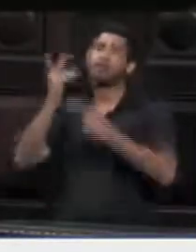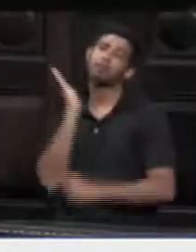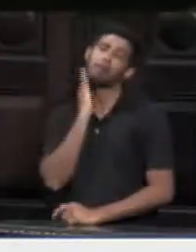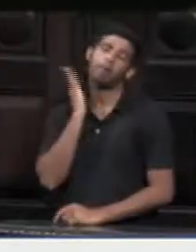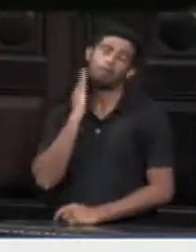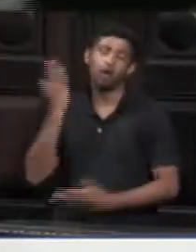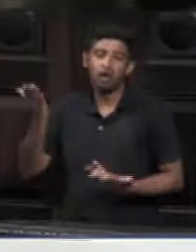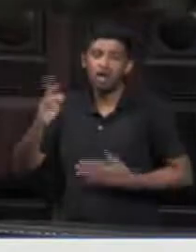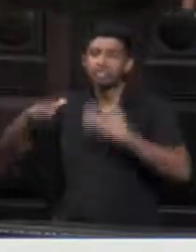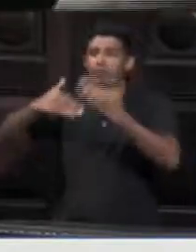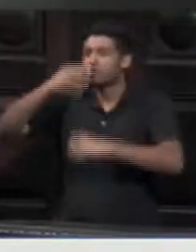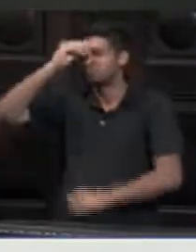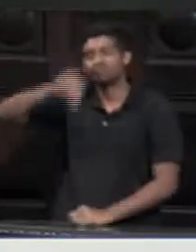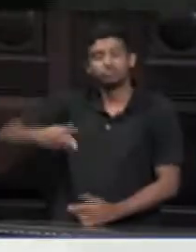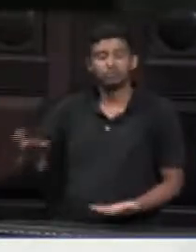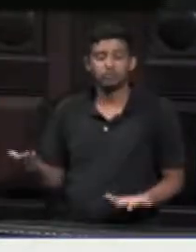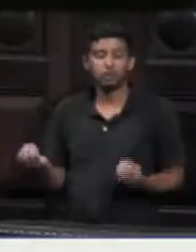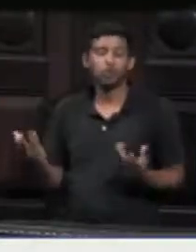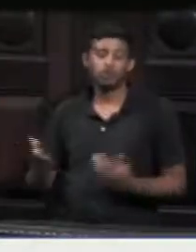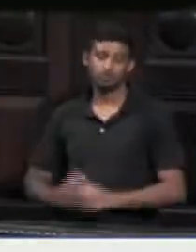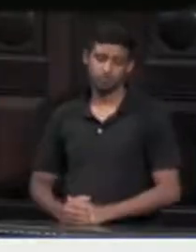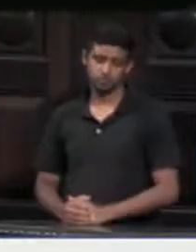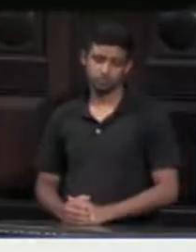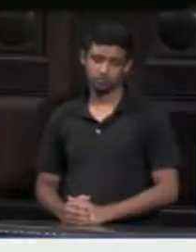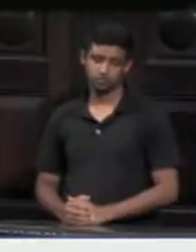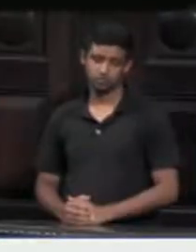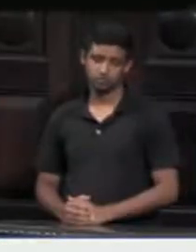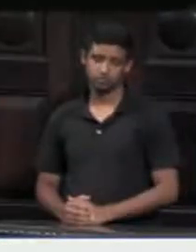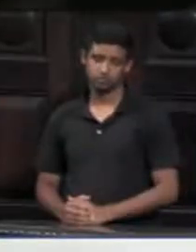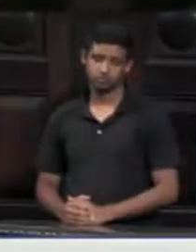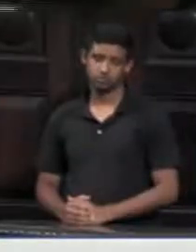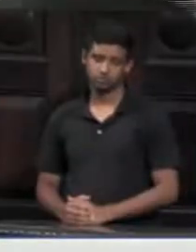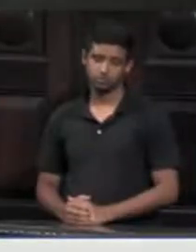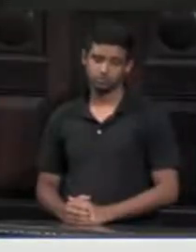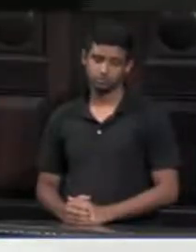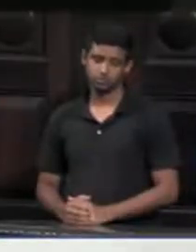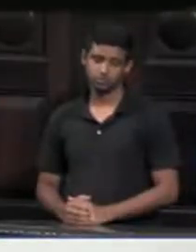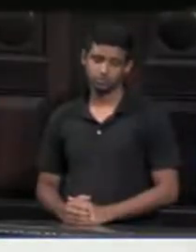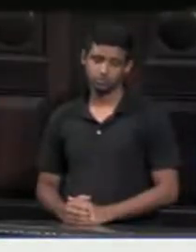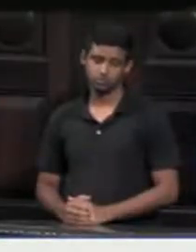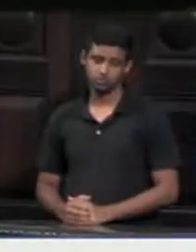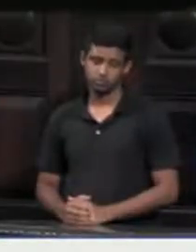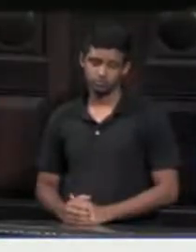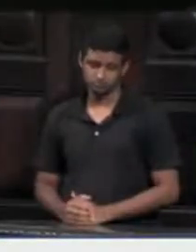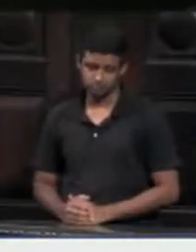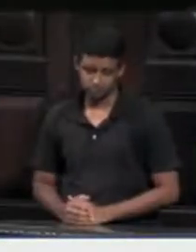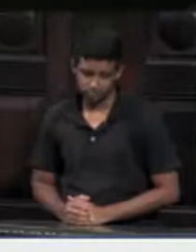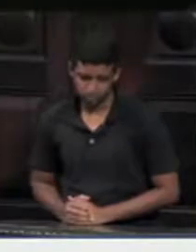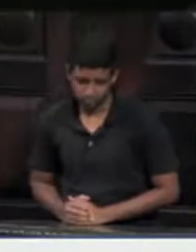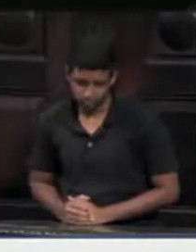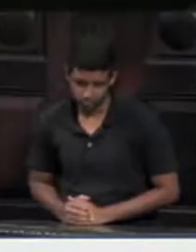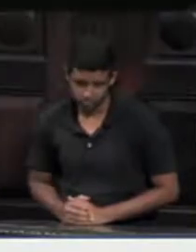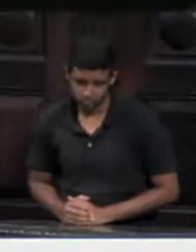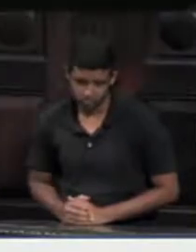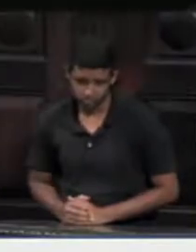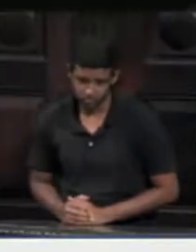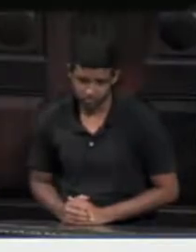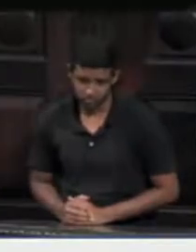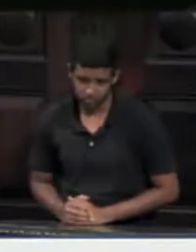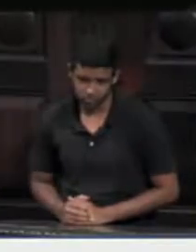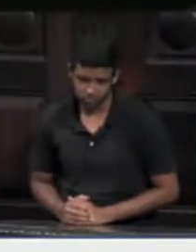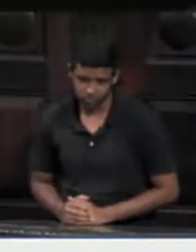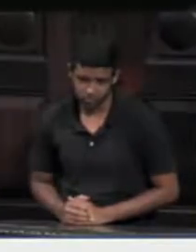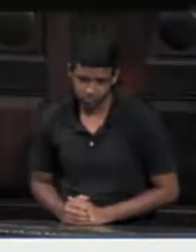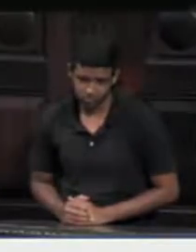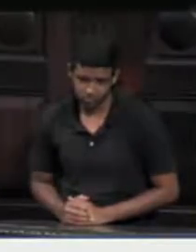infelizmente. Por isso que eu fiz não só esta emenda é que eu quis destacar para fazer uma discussão, mas na